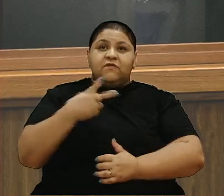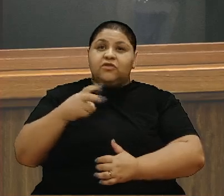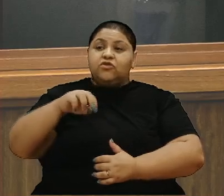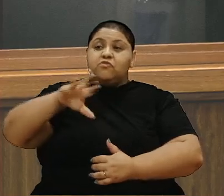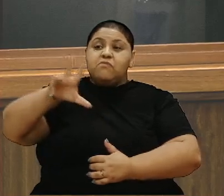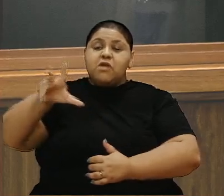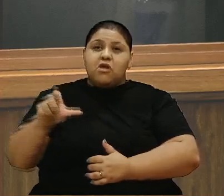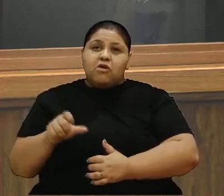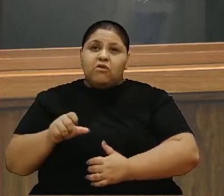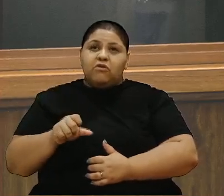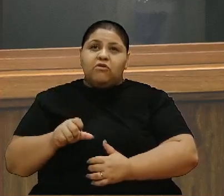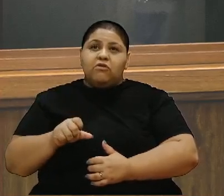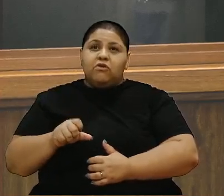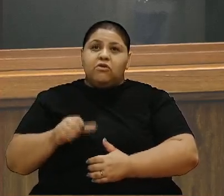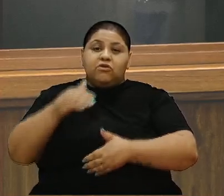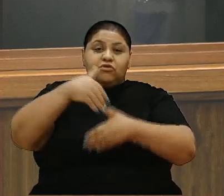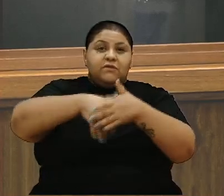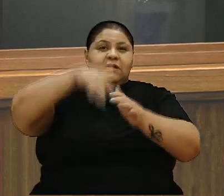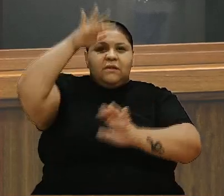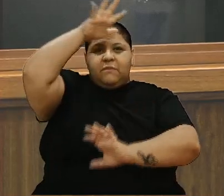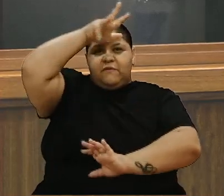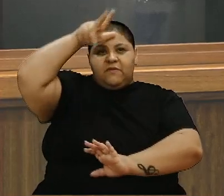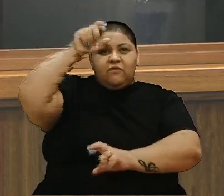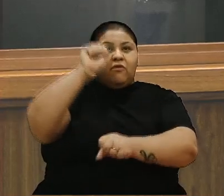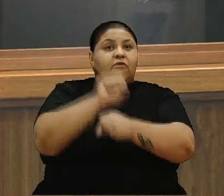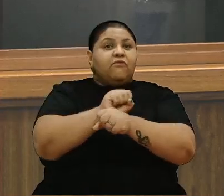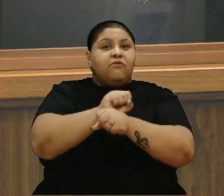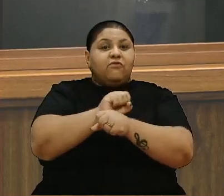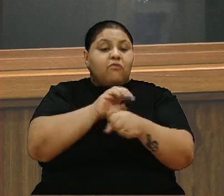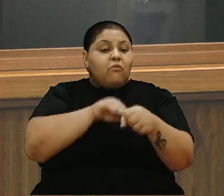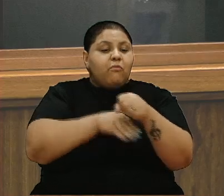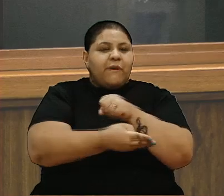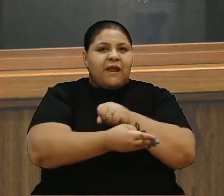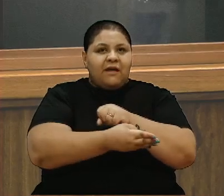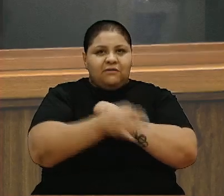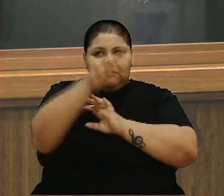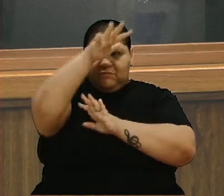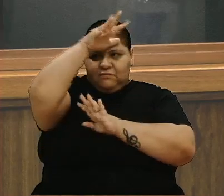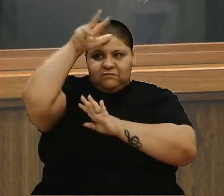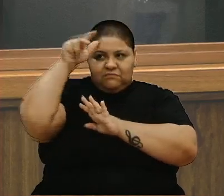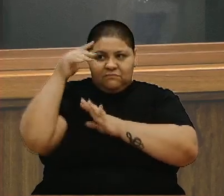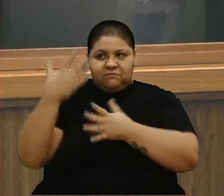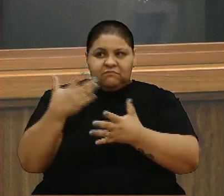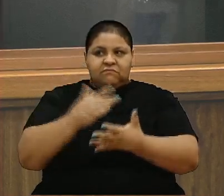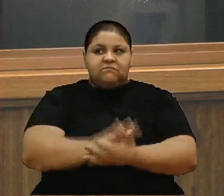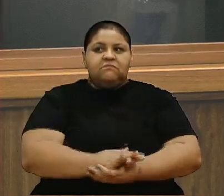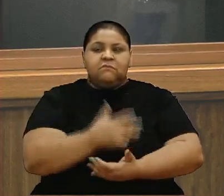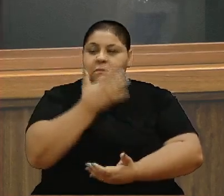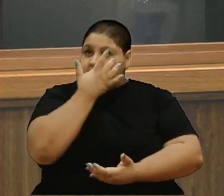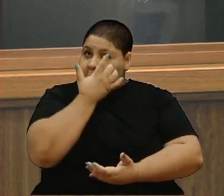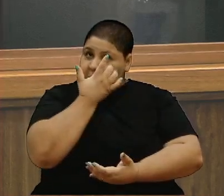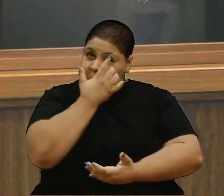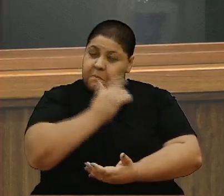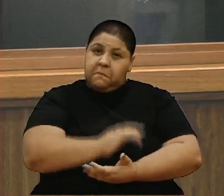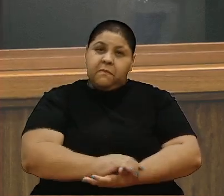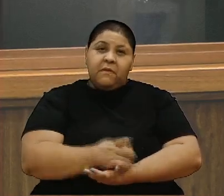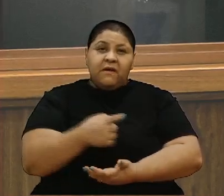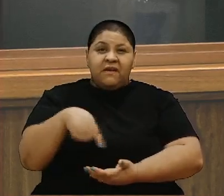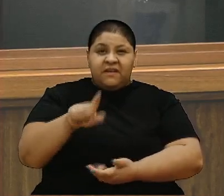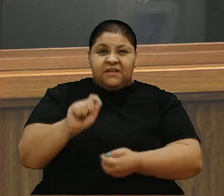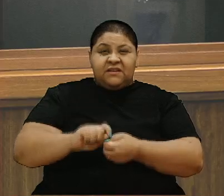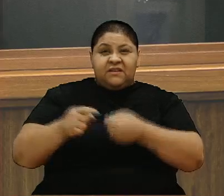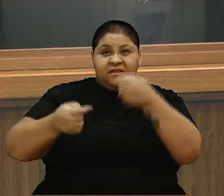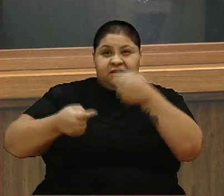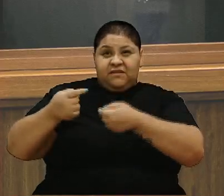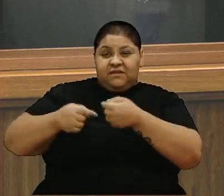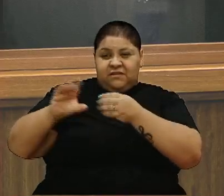estão na prefeitura, nos cofres do município. E se é para a gente fazer um debate